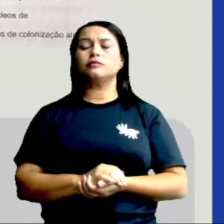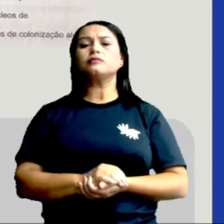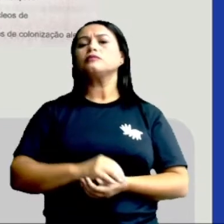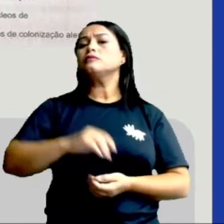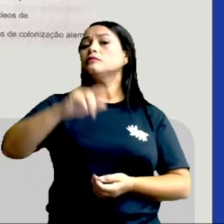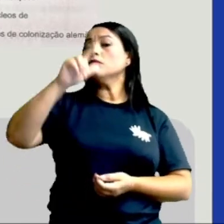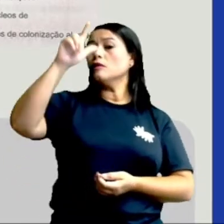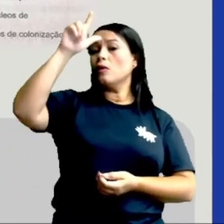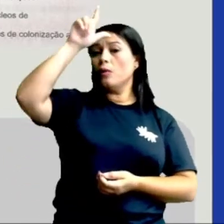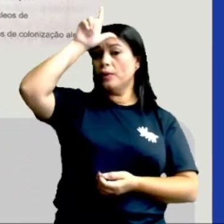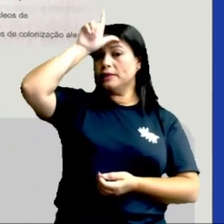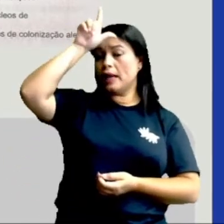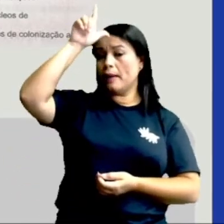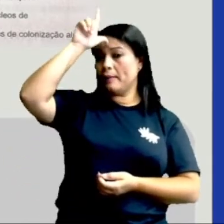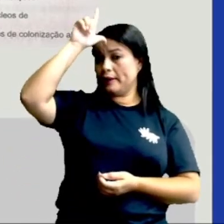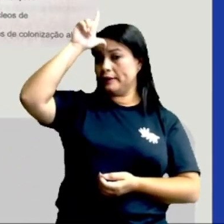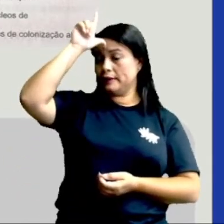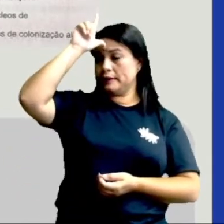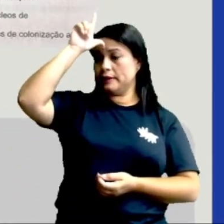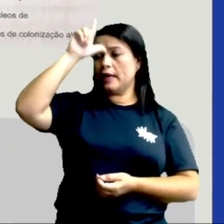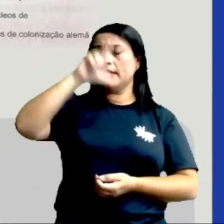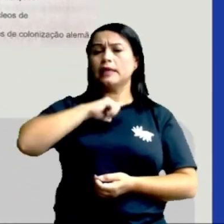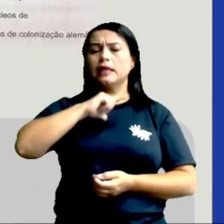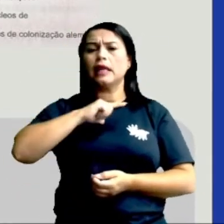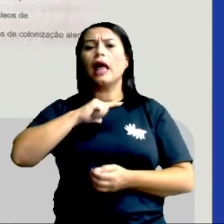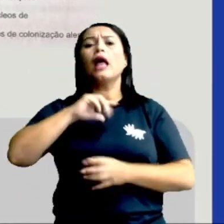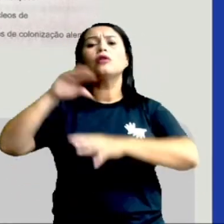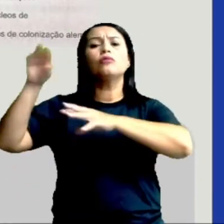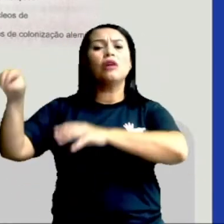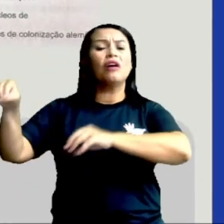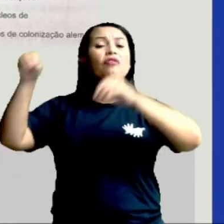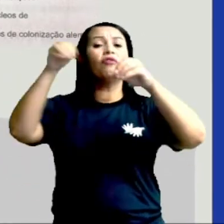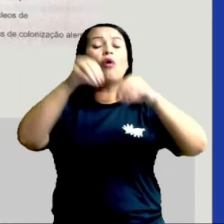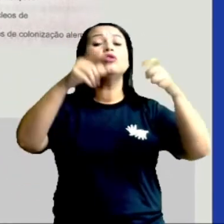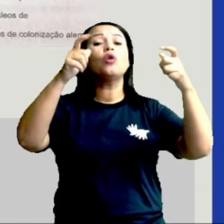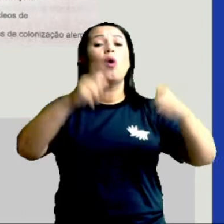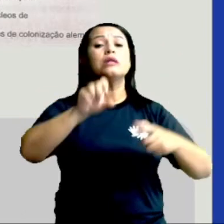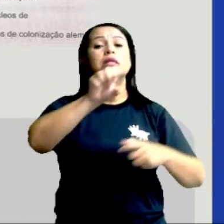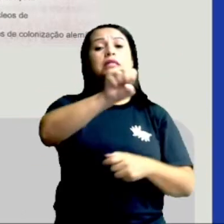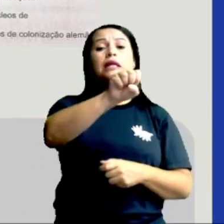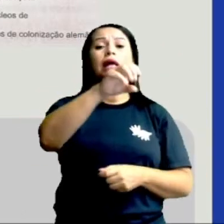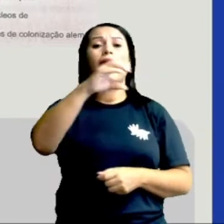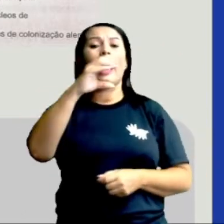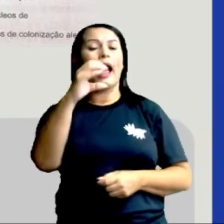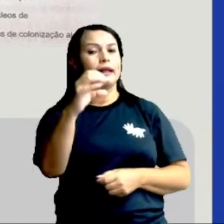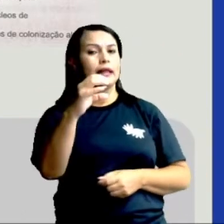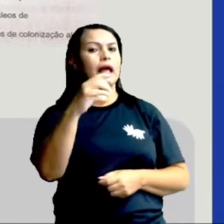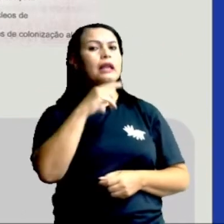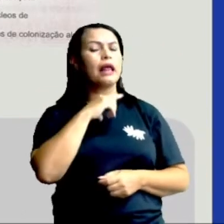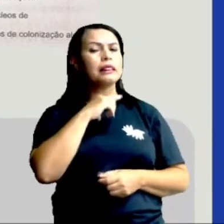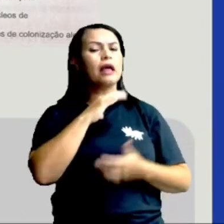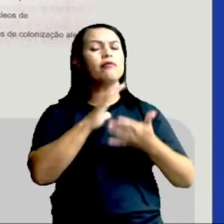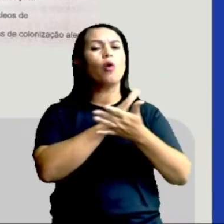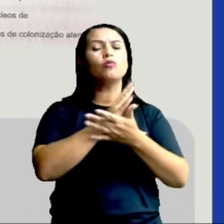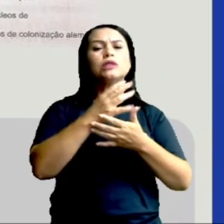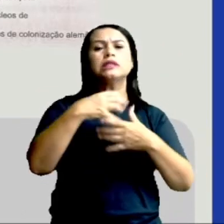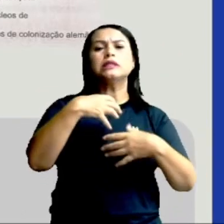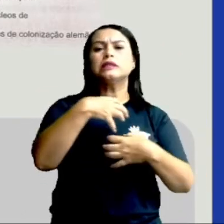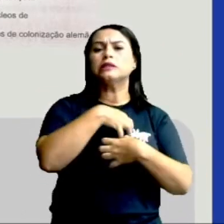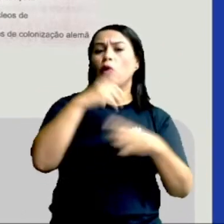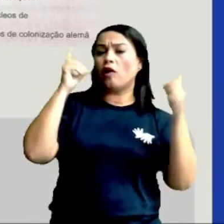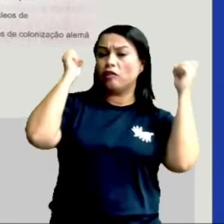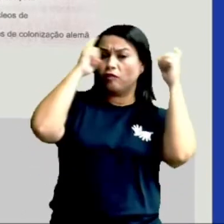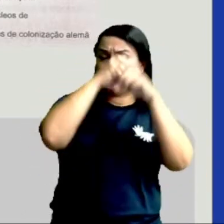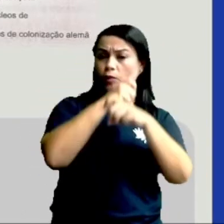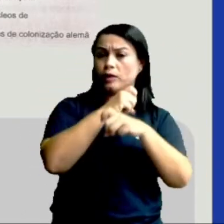Os alemães. Forte imigração em Santa Catarina. Tiveram maior dificuldade de adaptação devido à